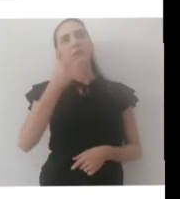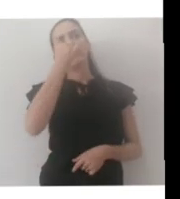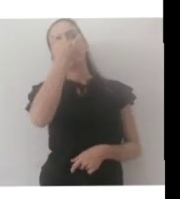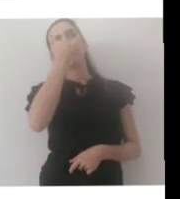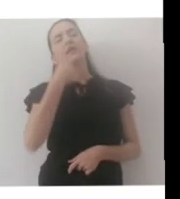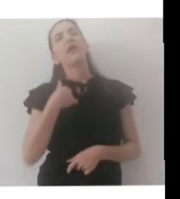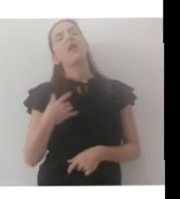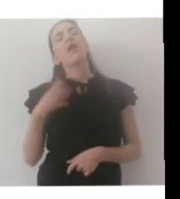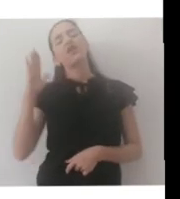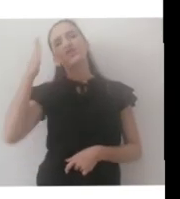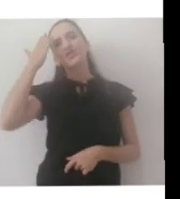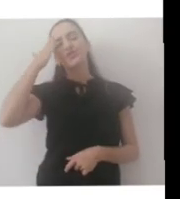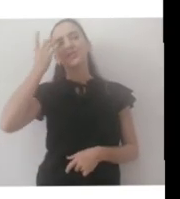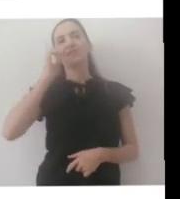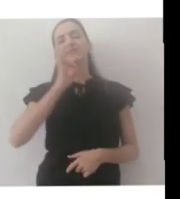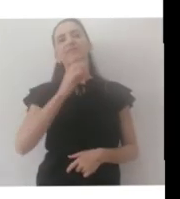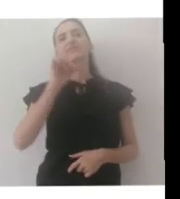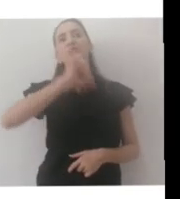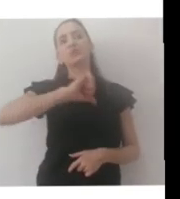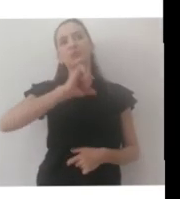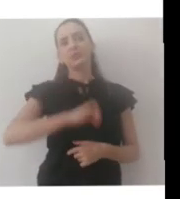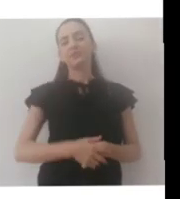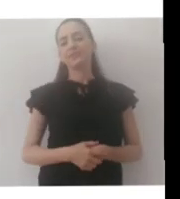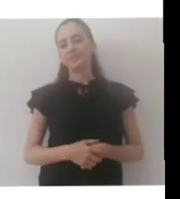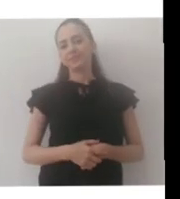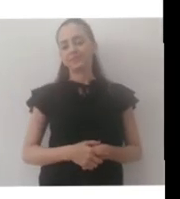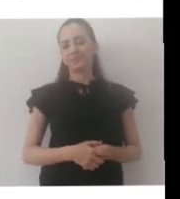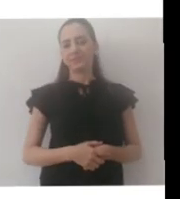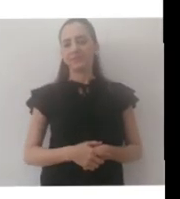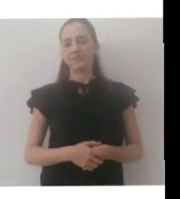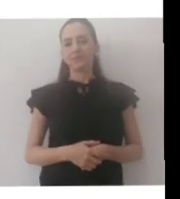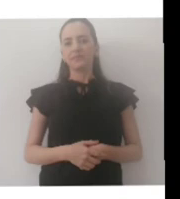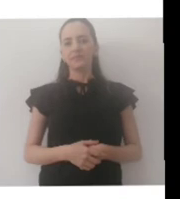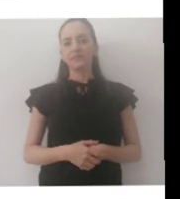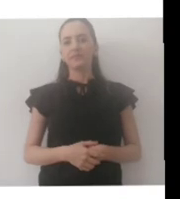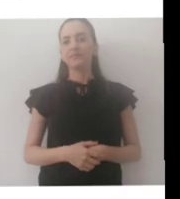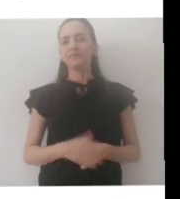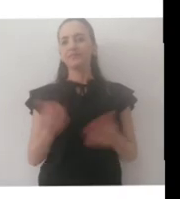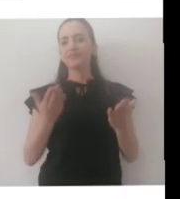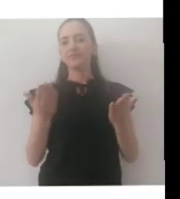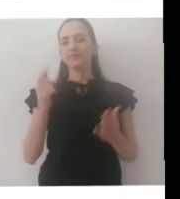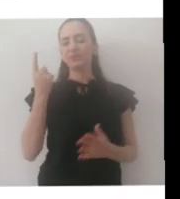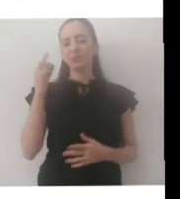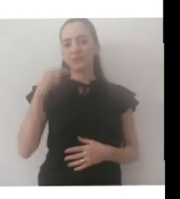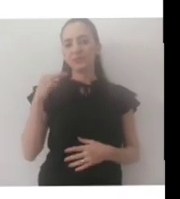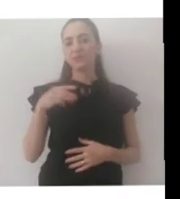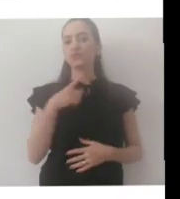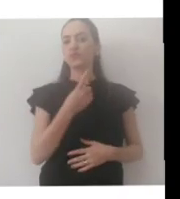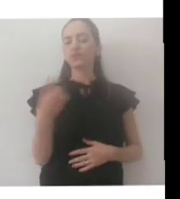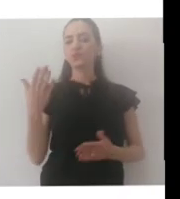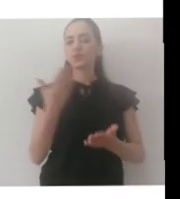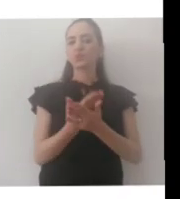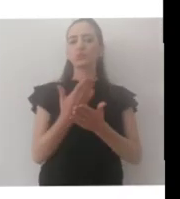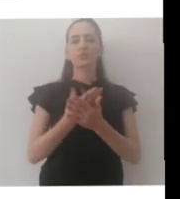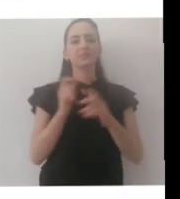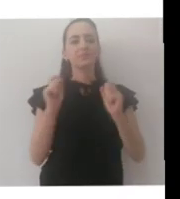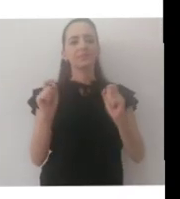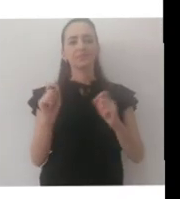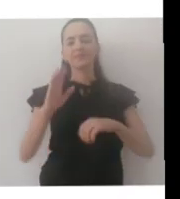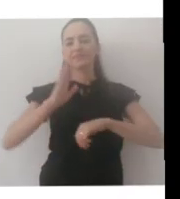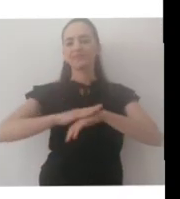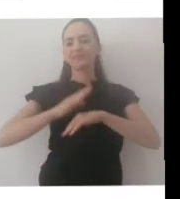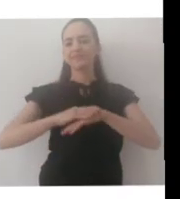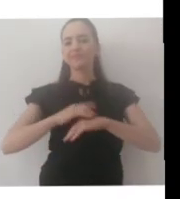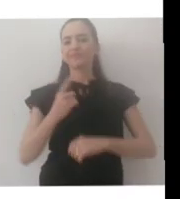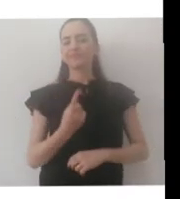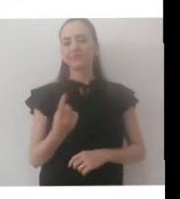para mim, quando eu já sofrer uma punição, quando eu sofrer uma consequência daquilo, é que eu vou, de fato, aprender. A gente só